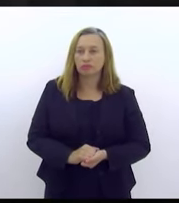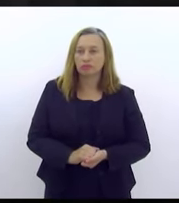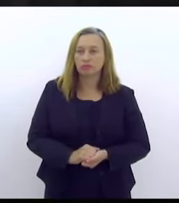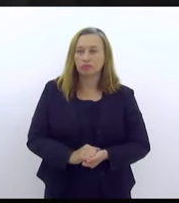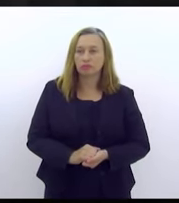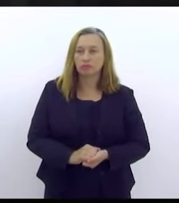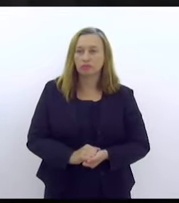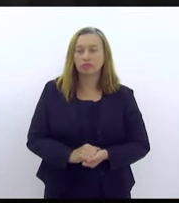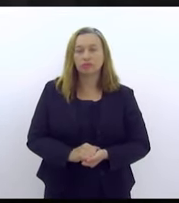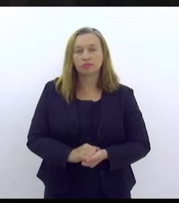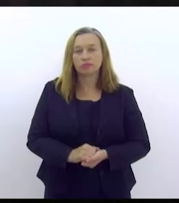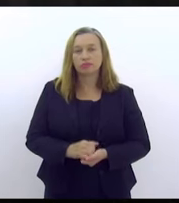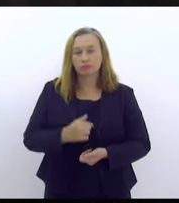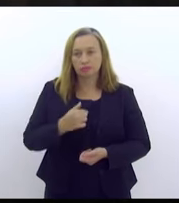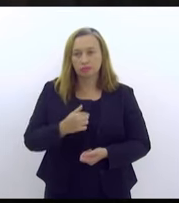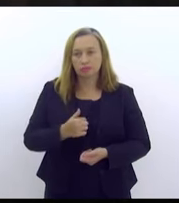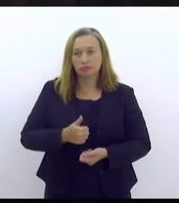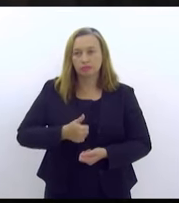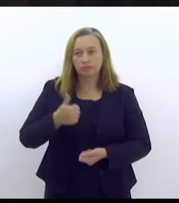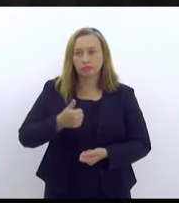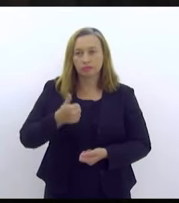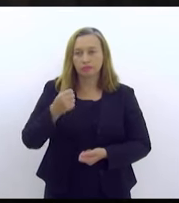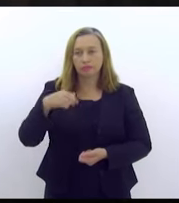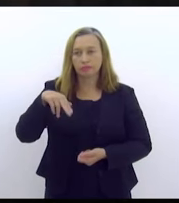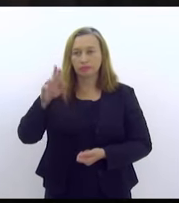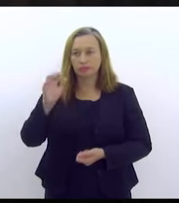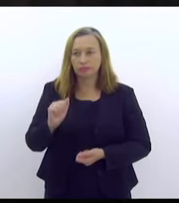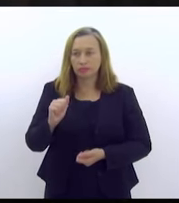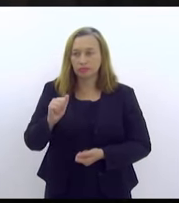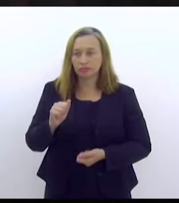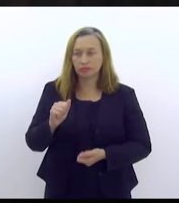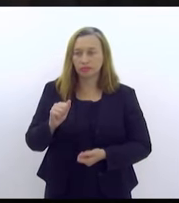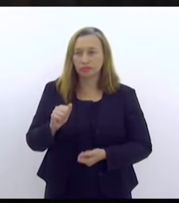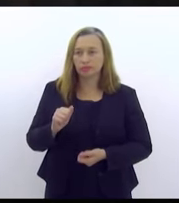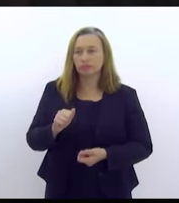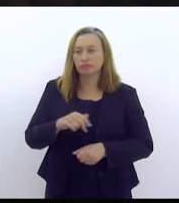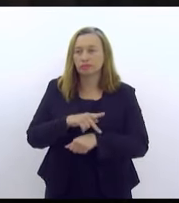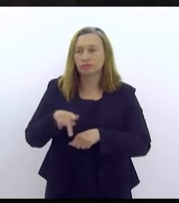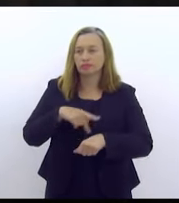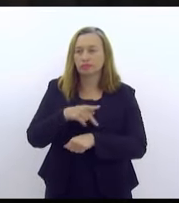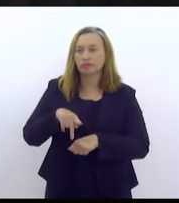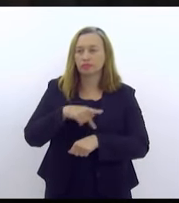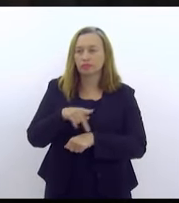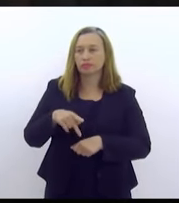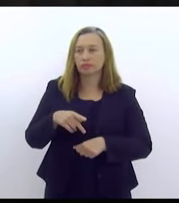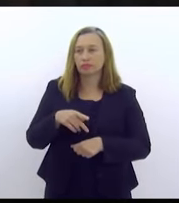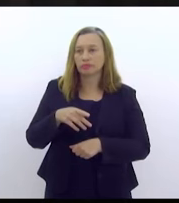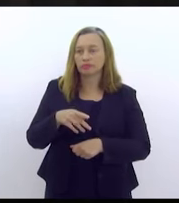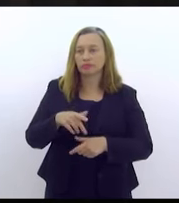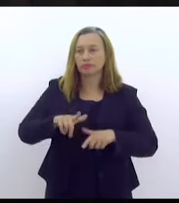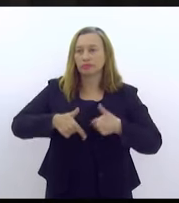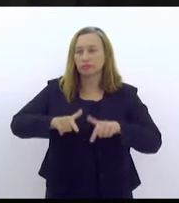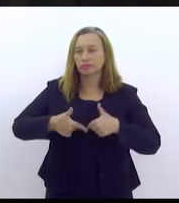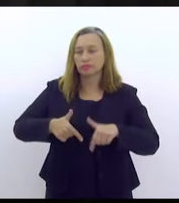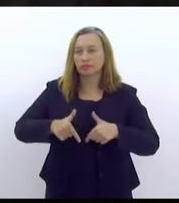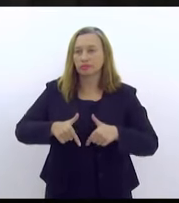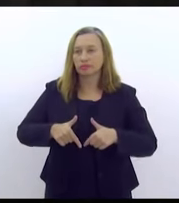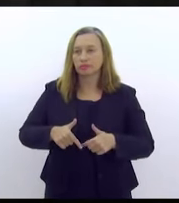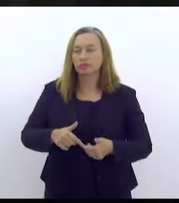E eu, como primeira-dama de Israel, convoco a senhora Rosângela da Silva,